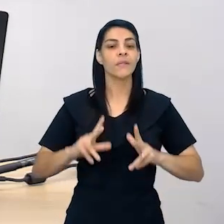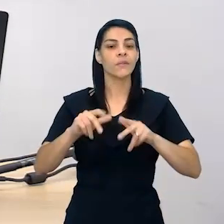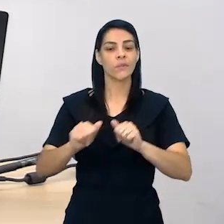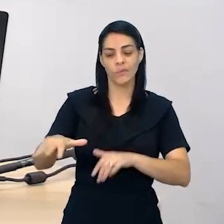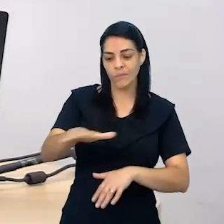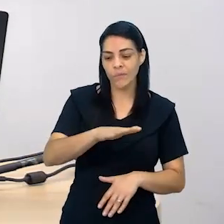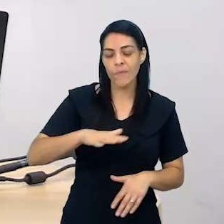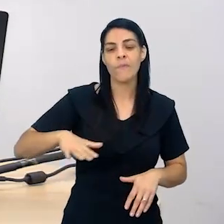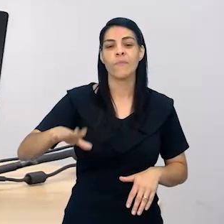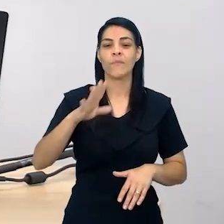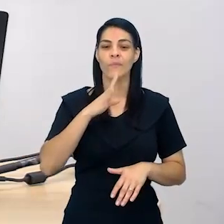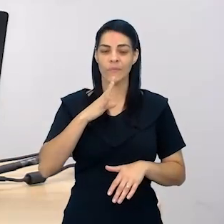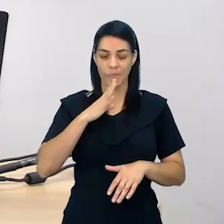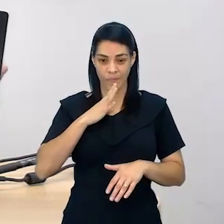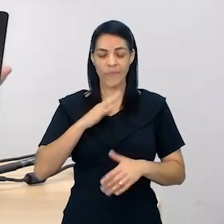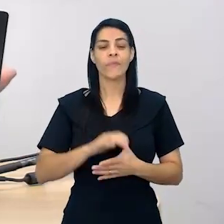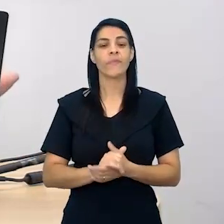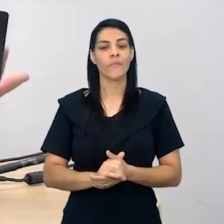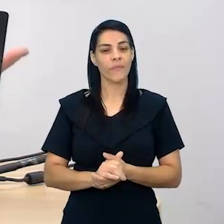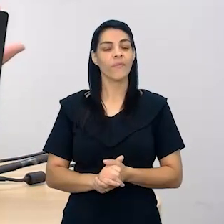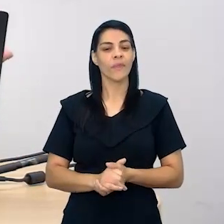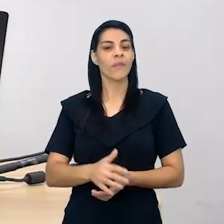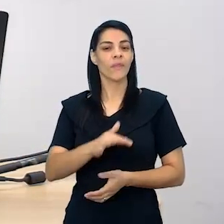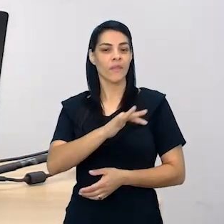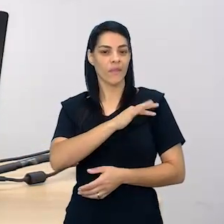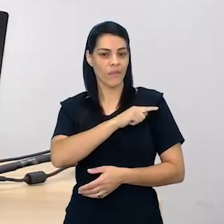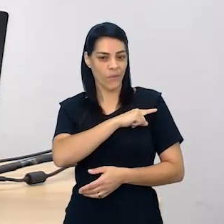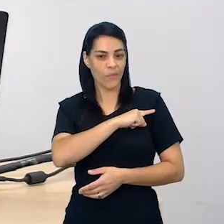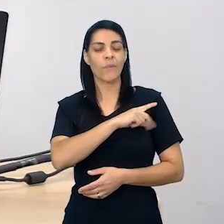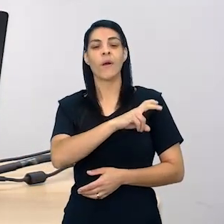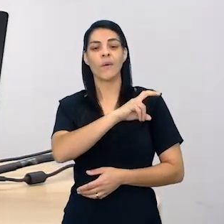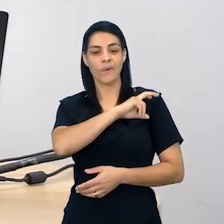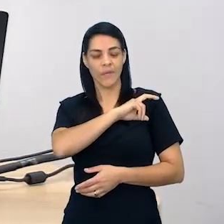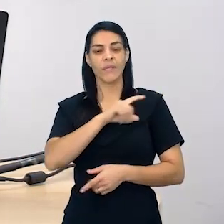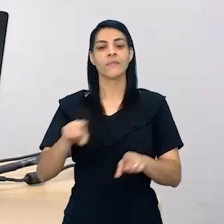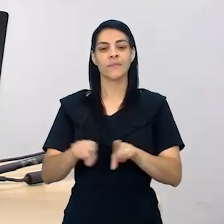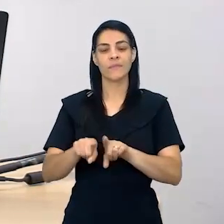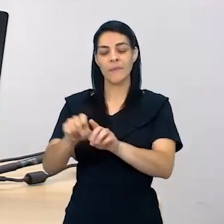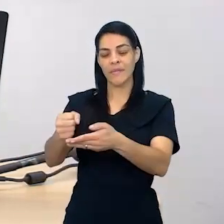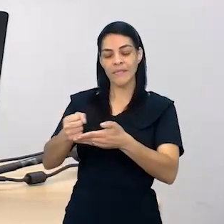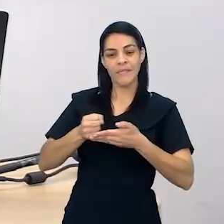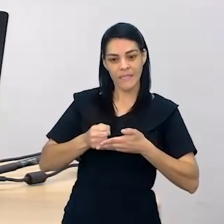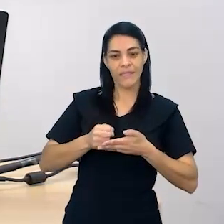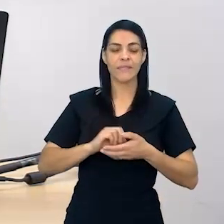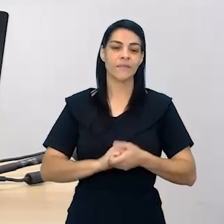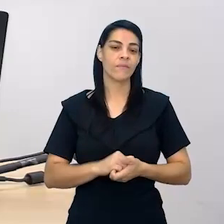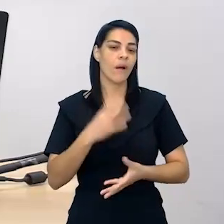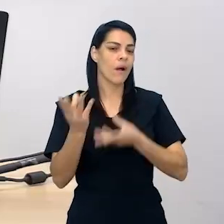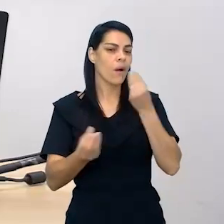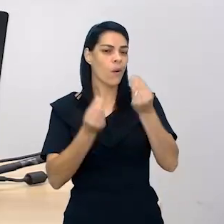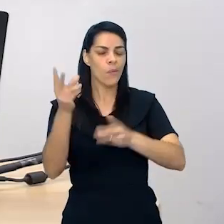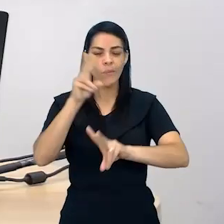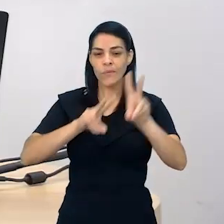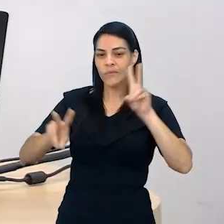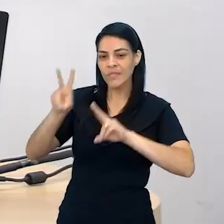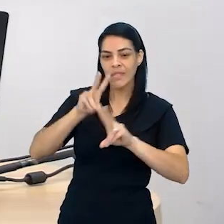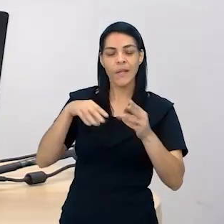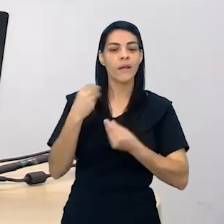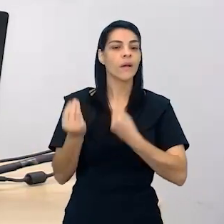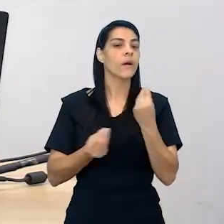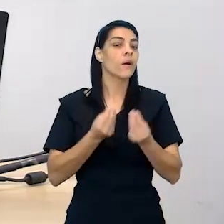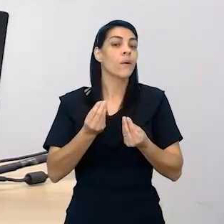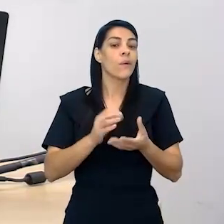as áreas do conhecimento inclusive os anos iniciais a gente está trazendo aí de Como visualizar né de